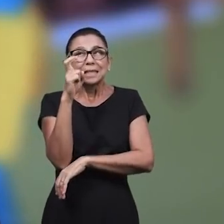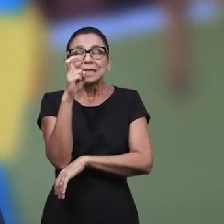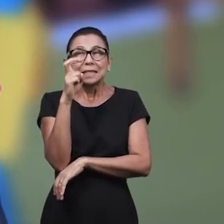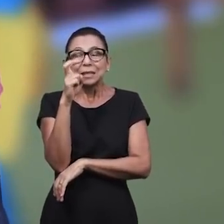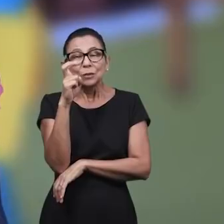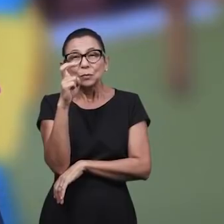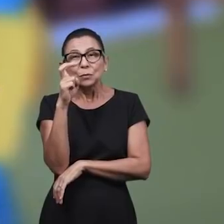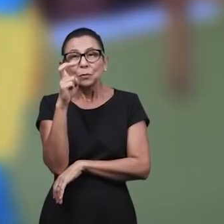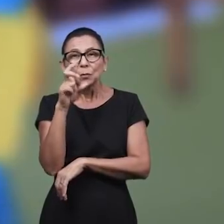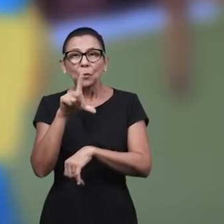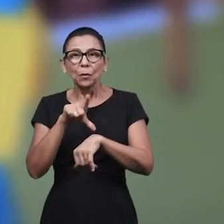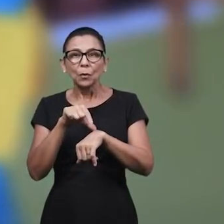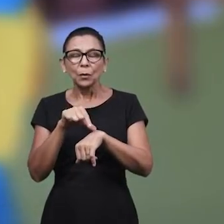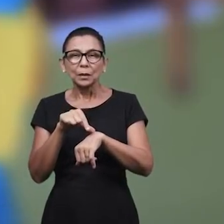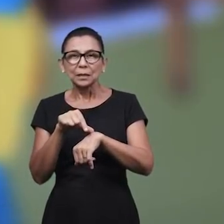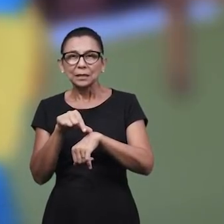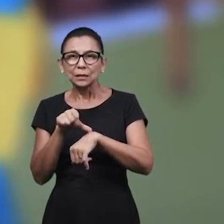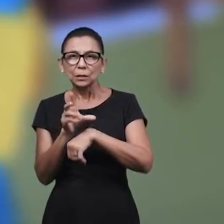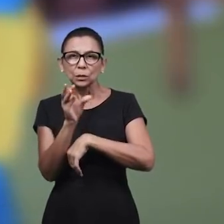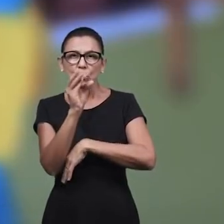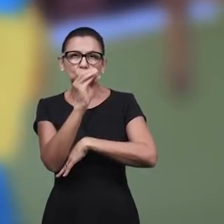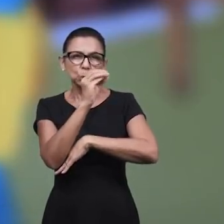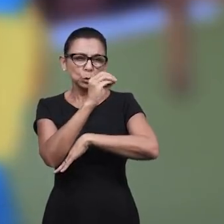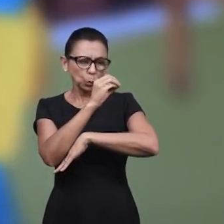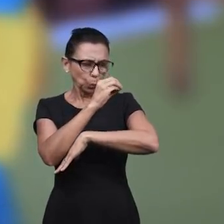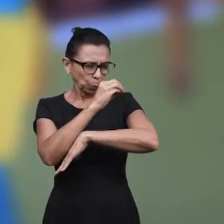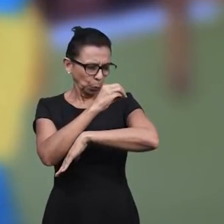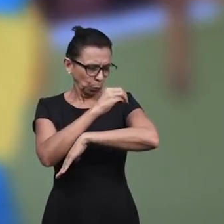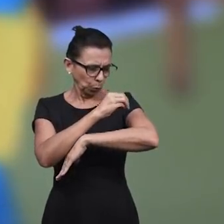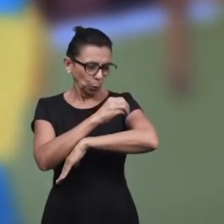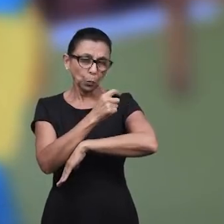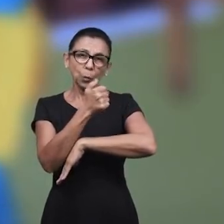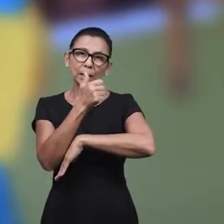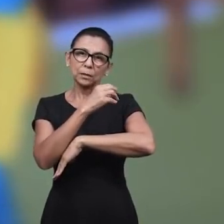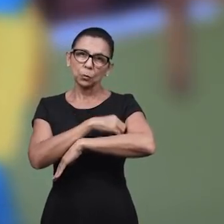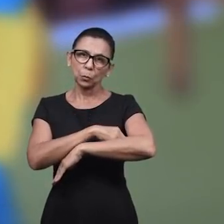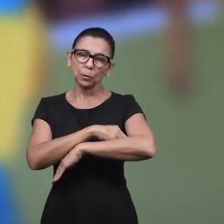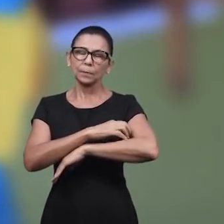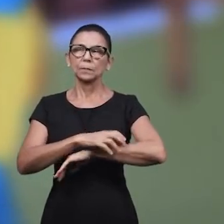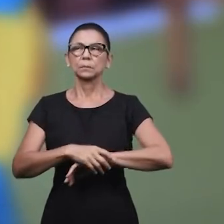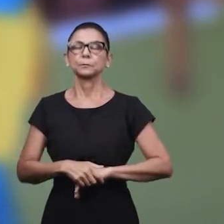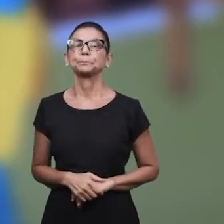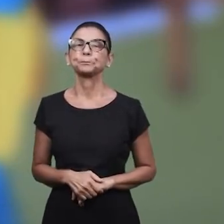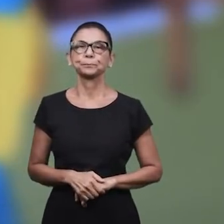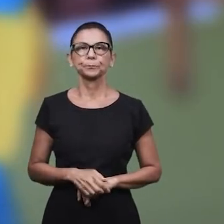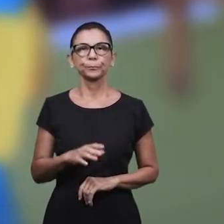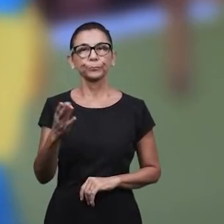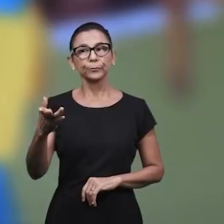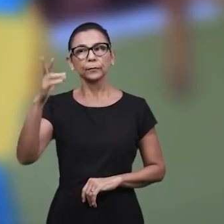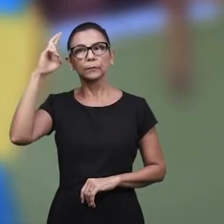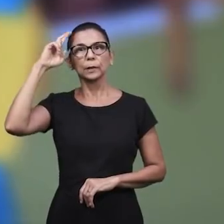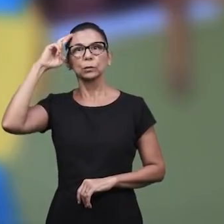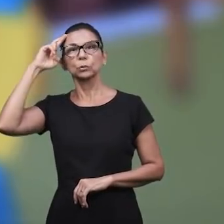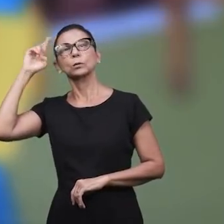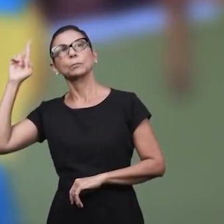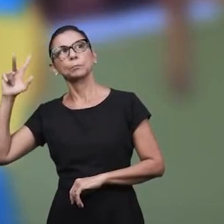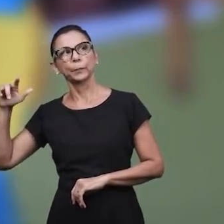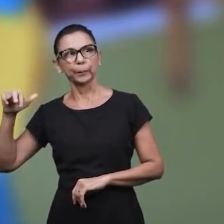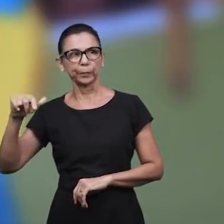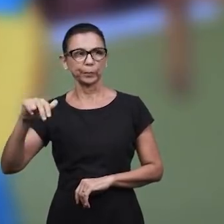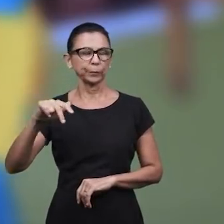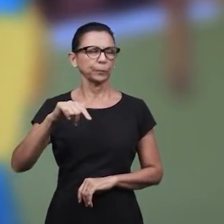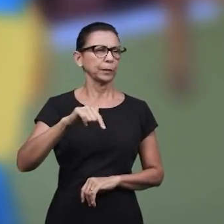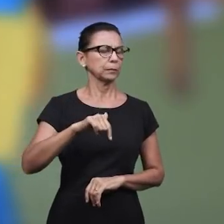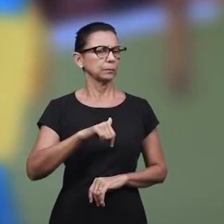quase terminando. O dono da vinha voltou para a praça e encontrou outras pessoas que